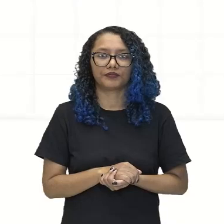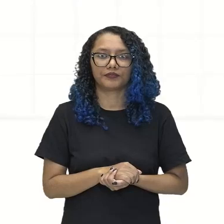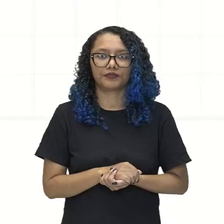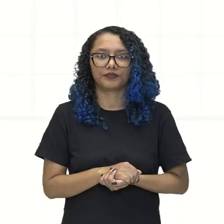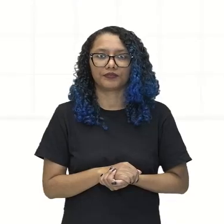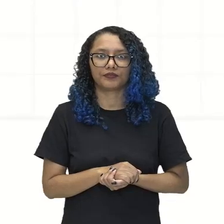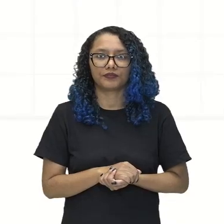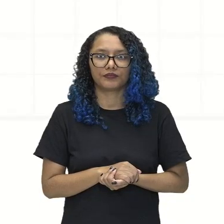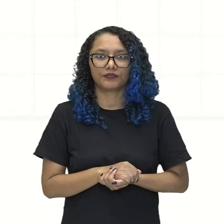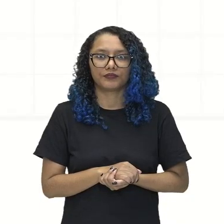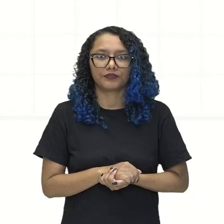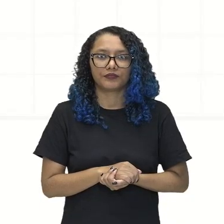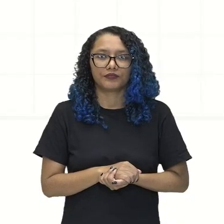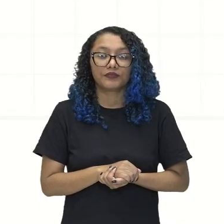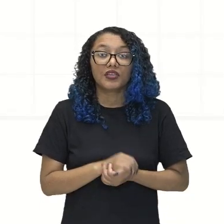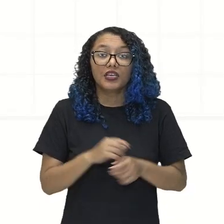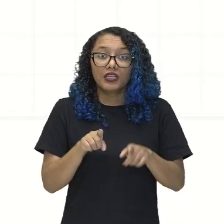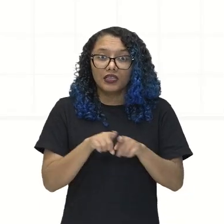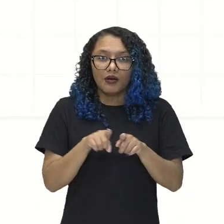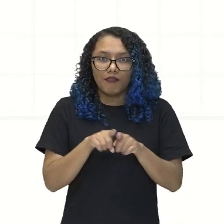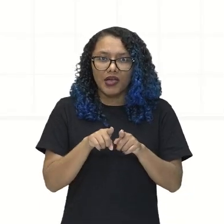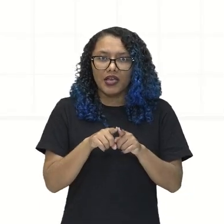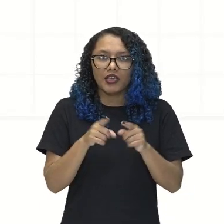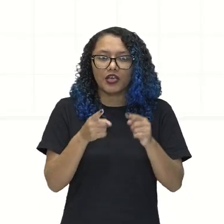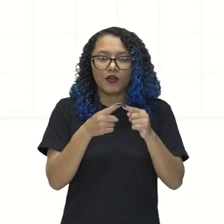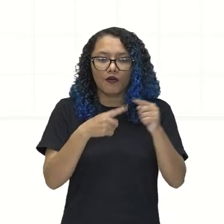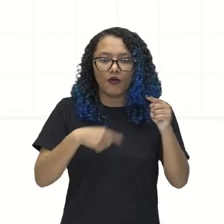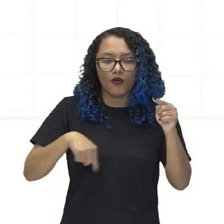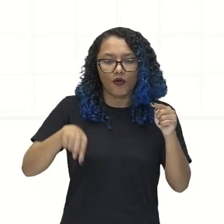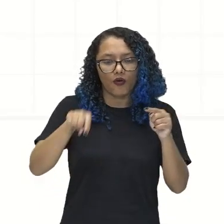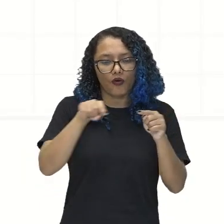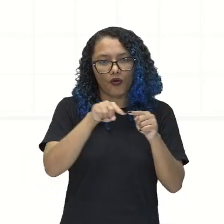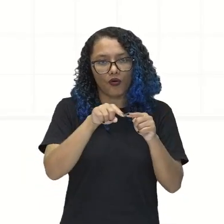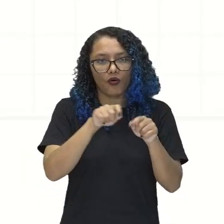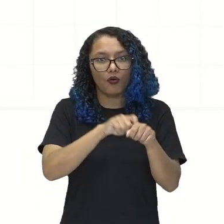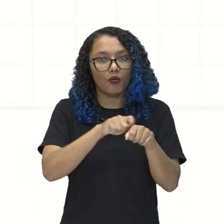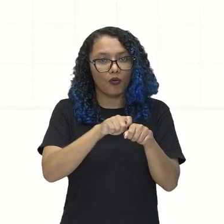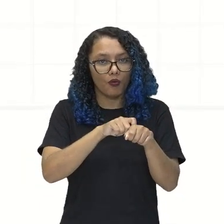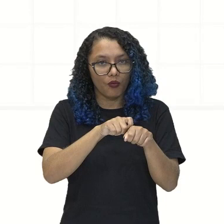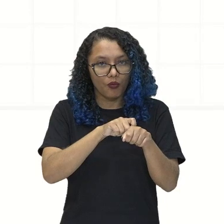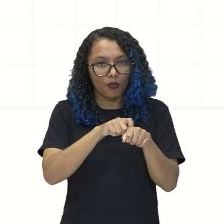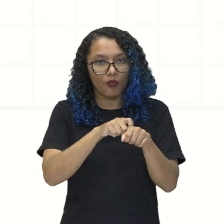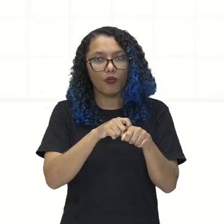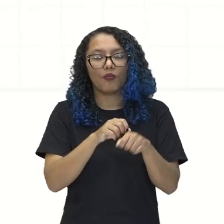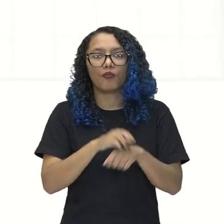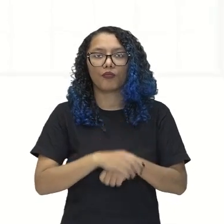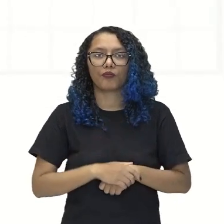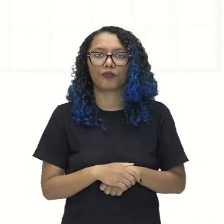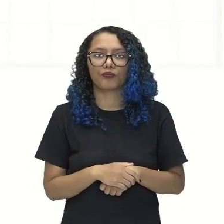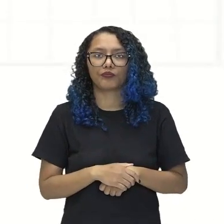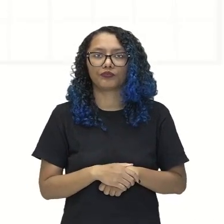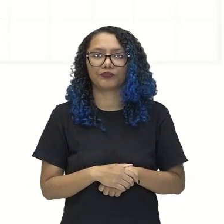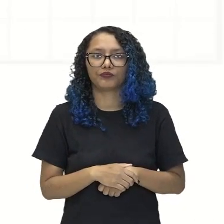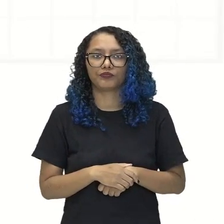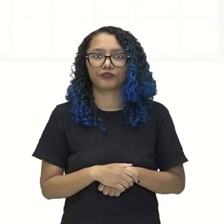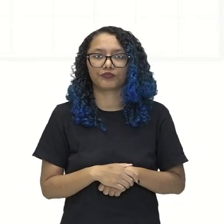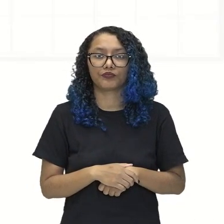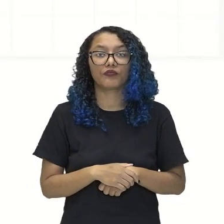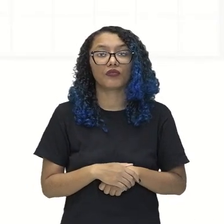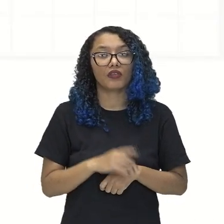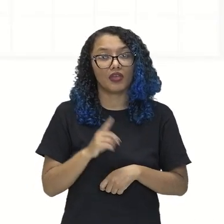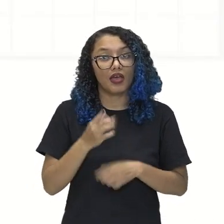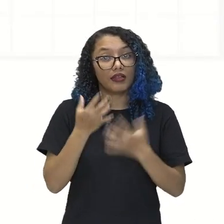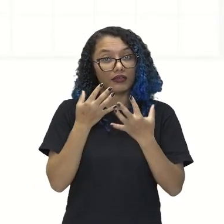e 152 rodas. É aqui que você tem exatamente que verificar essa